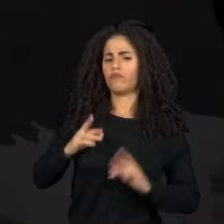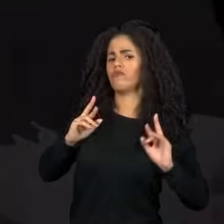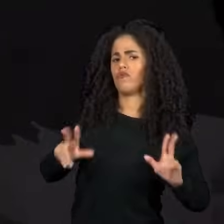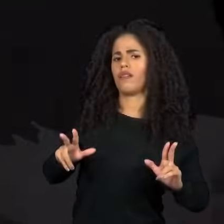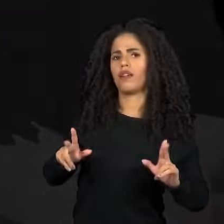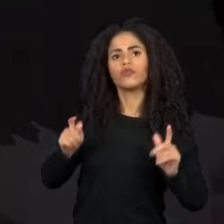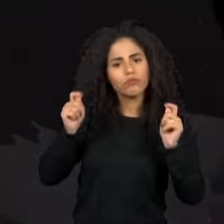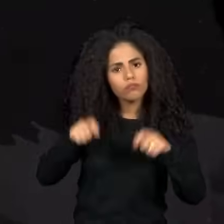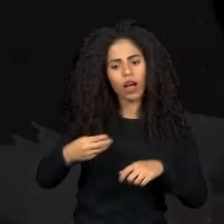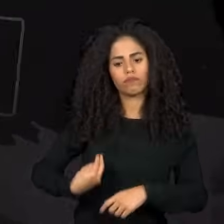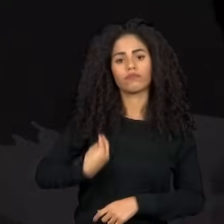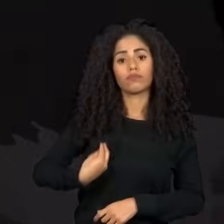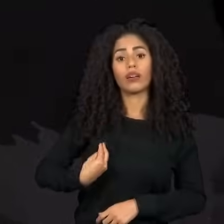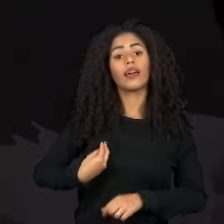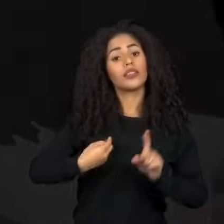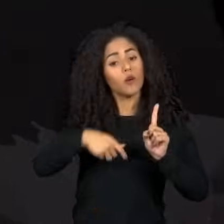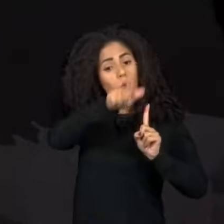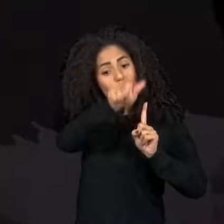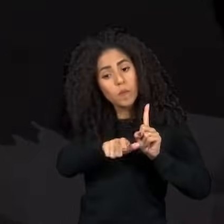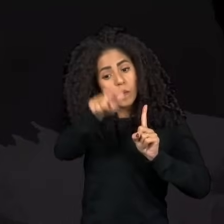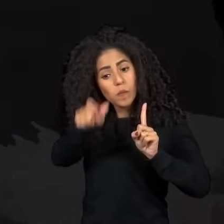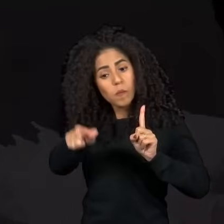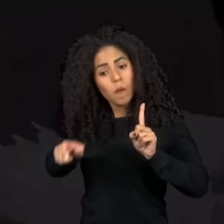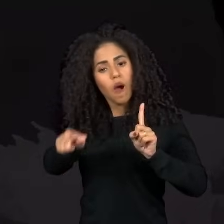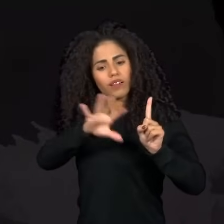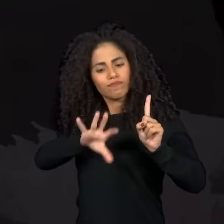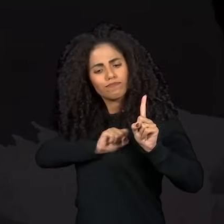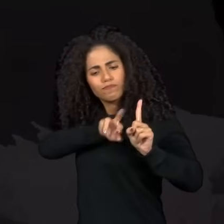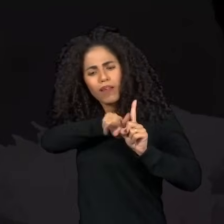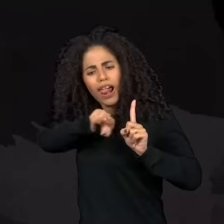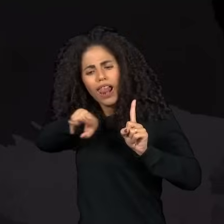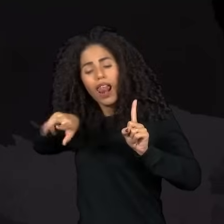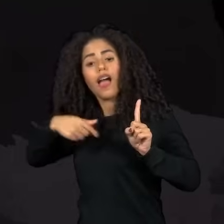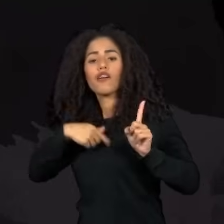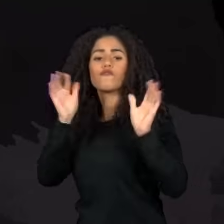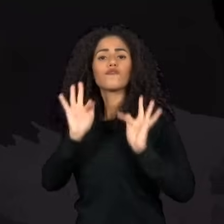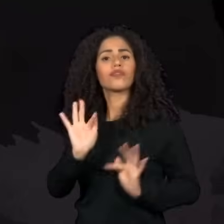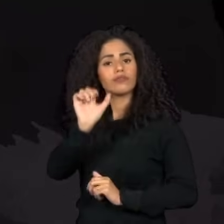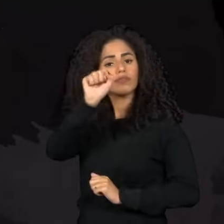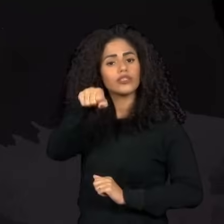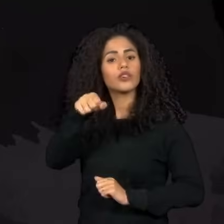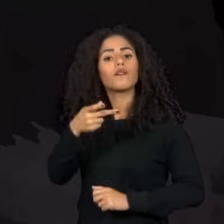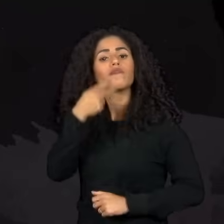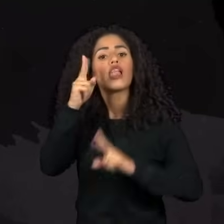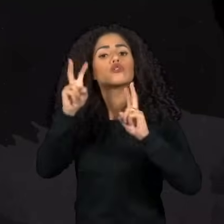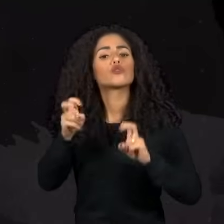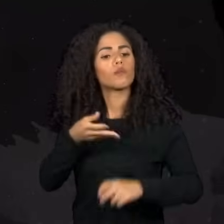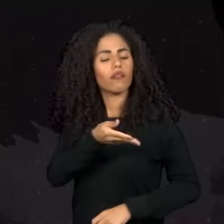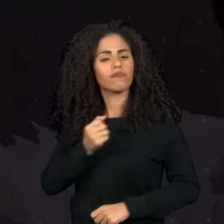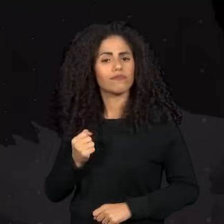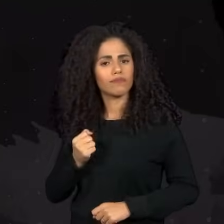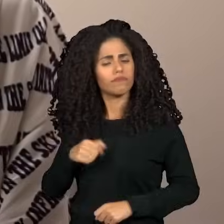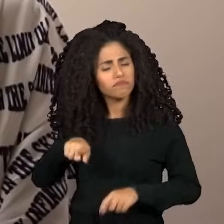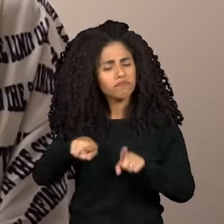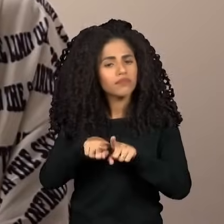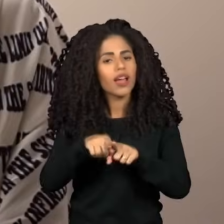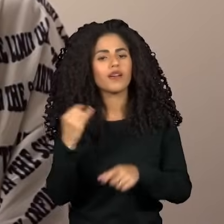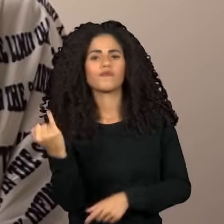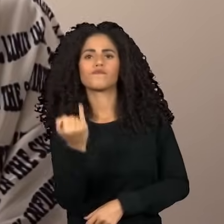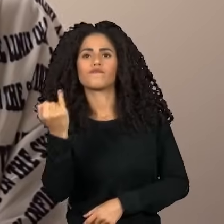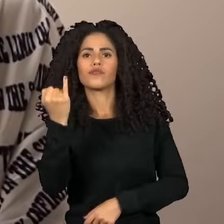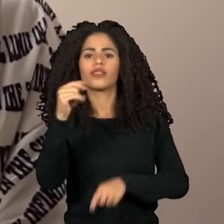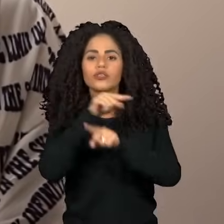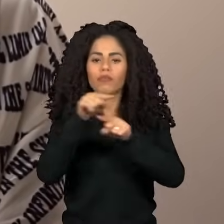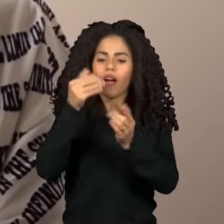vivência. Então, se o poliamor é uma desconstrução futura, eu já tô feliz de estar falando sobre isso. É um ponto de uma montanha para que as